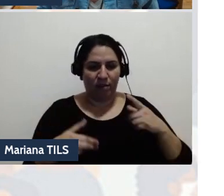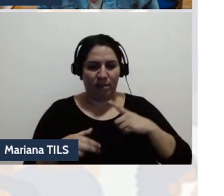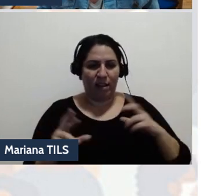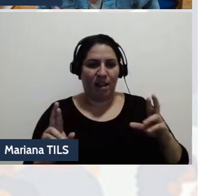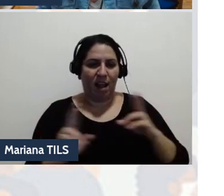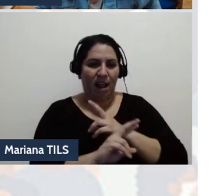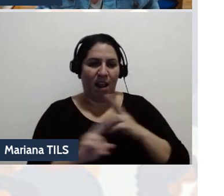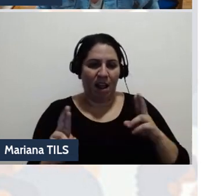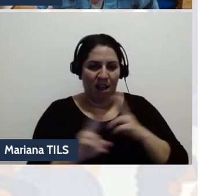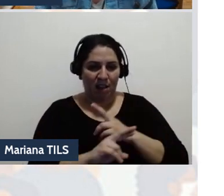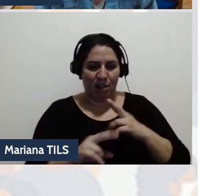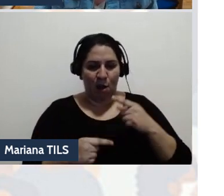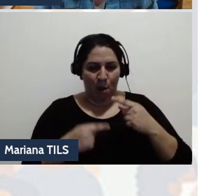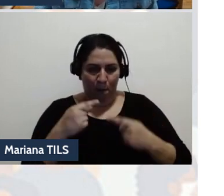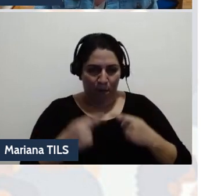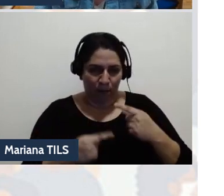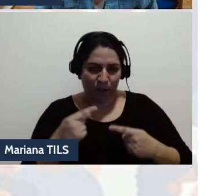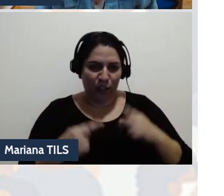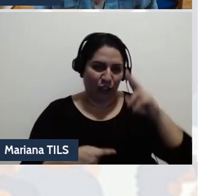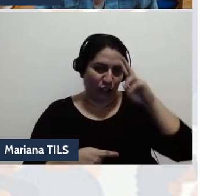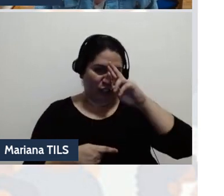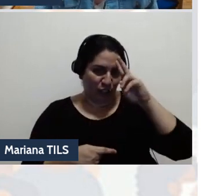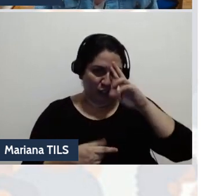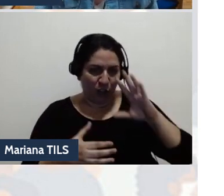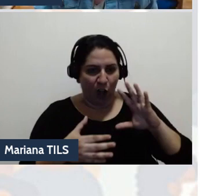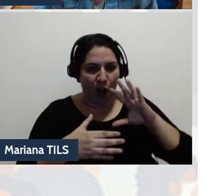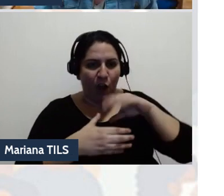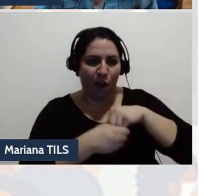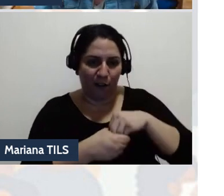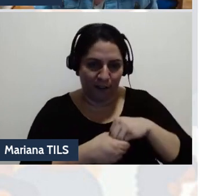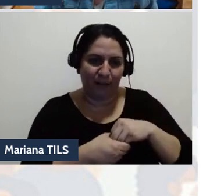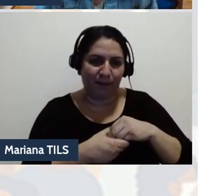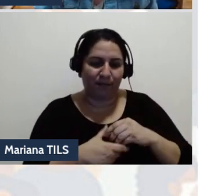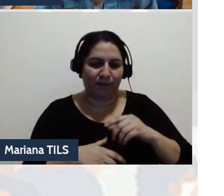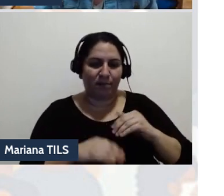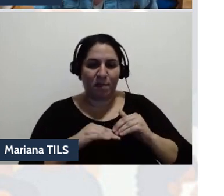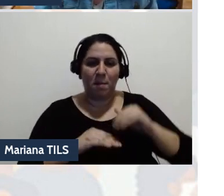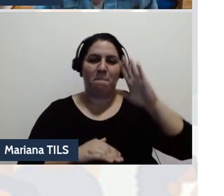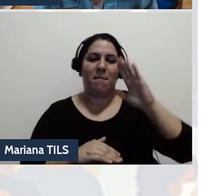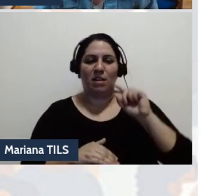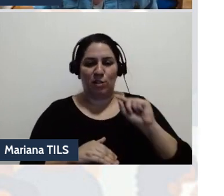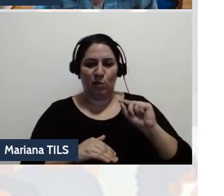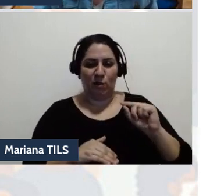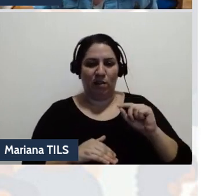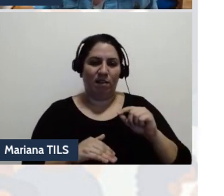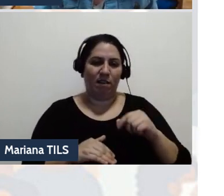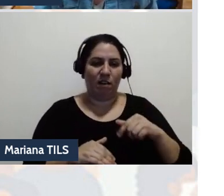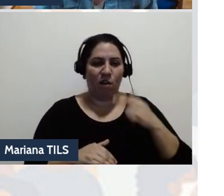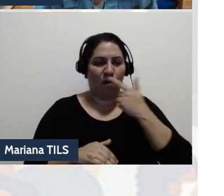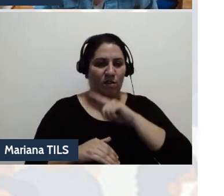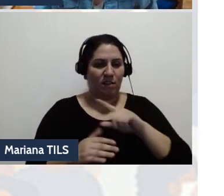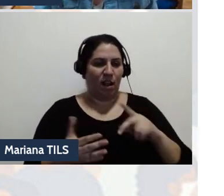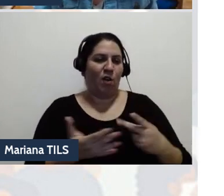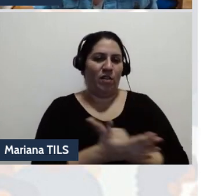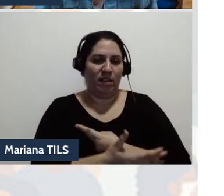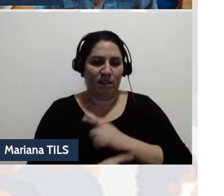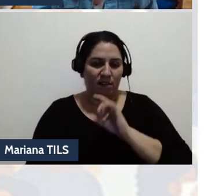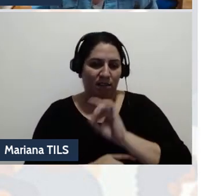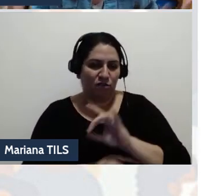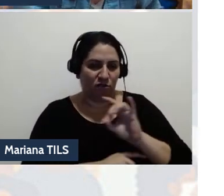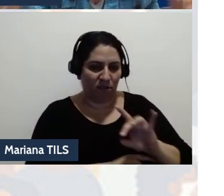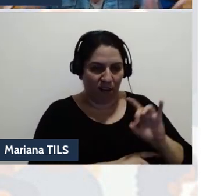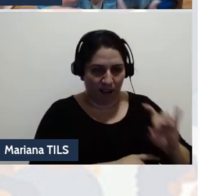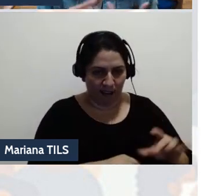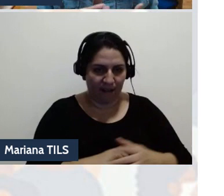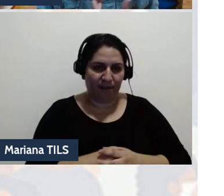relações políticas e históricas, né, que ultrapassam a própria ocorrência individual da narrativa.